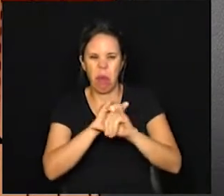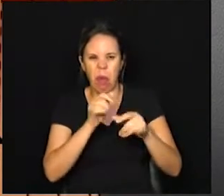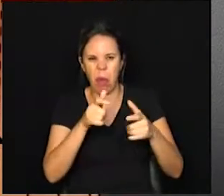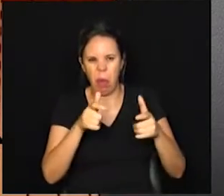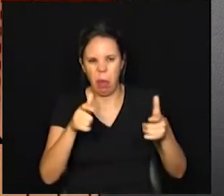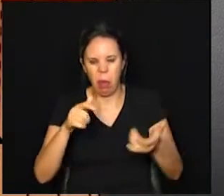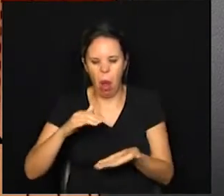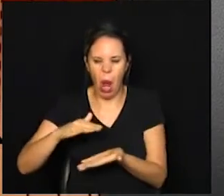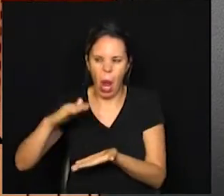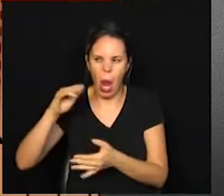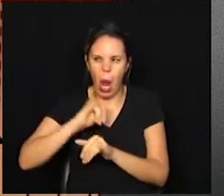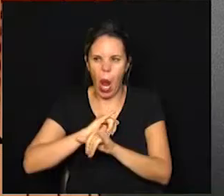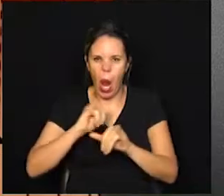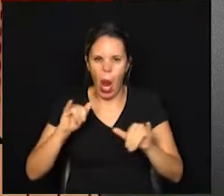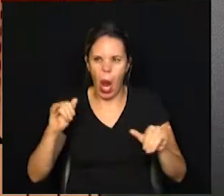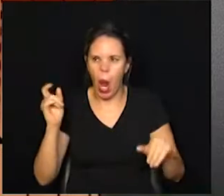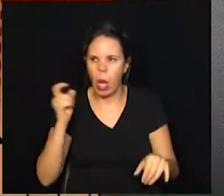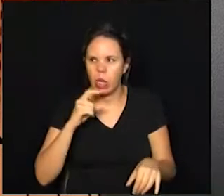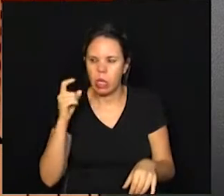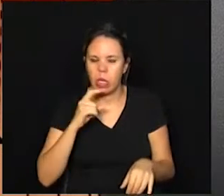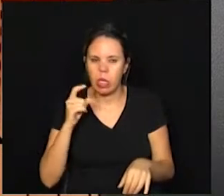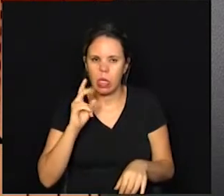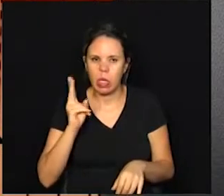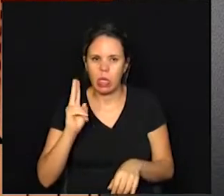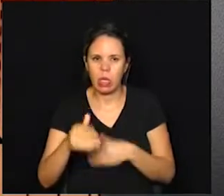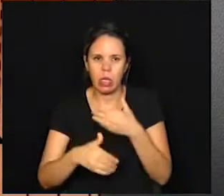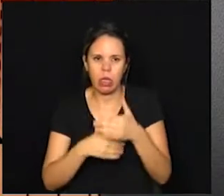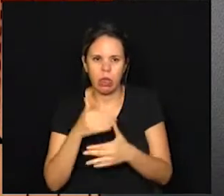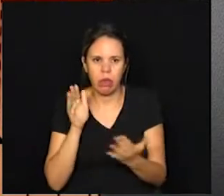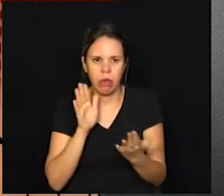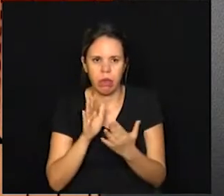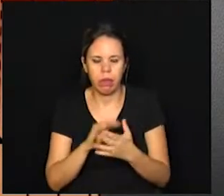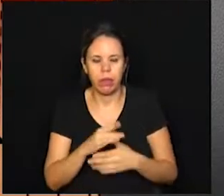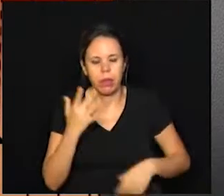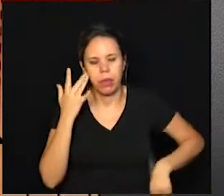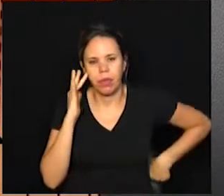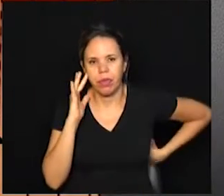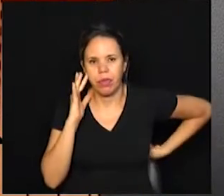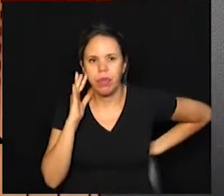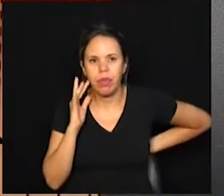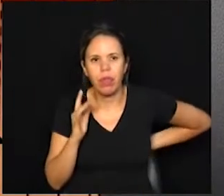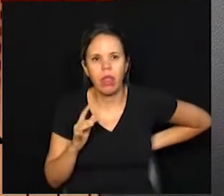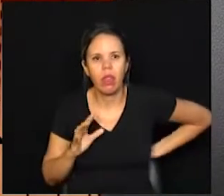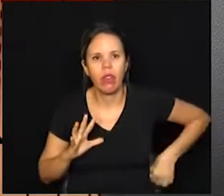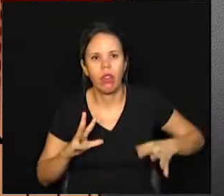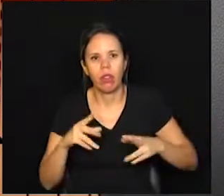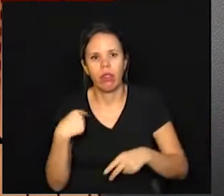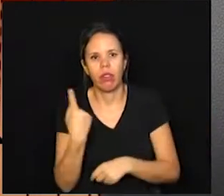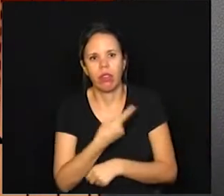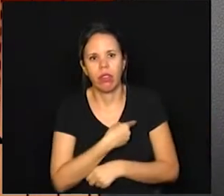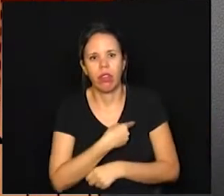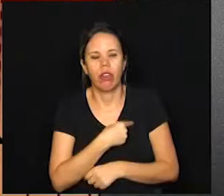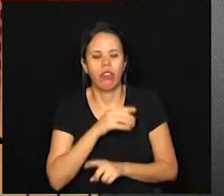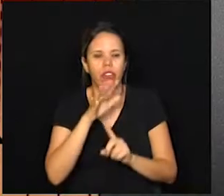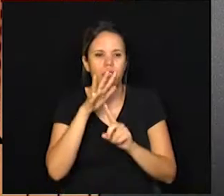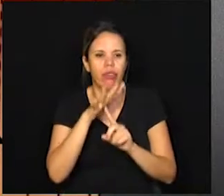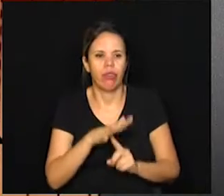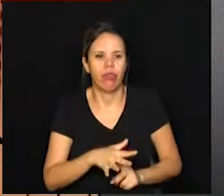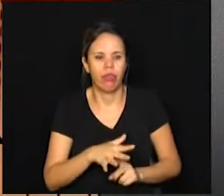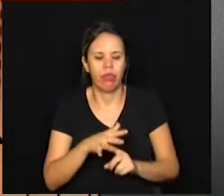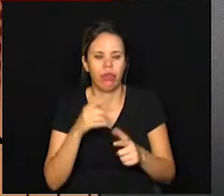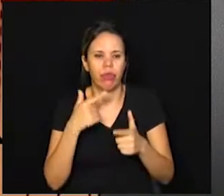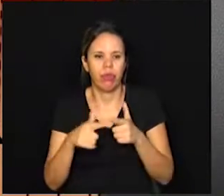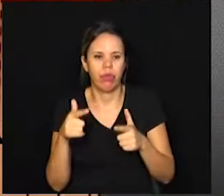que cotidianamente a gente se depara. Eu acho que todos nós já fomos vítimas dessa